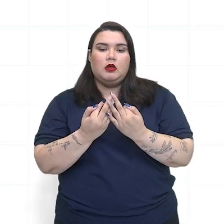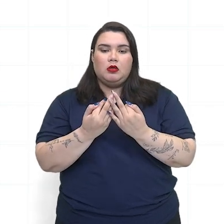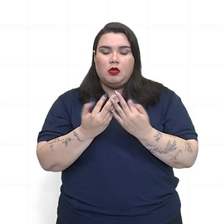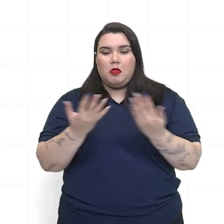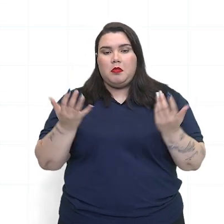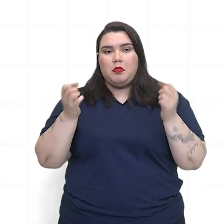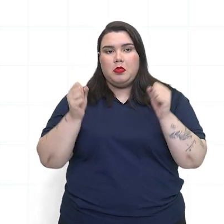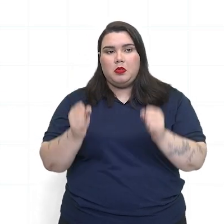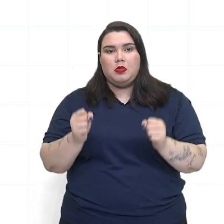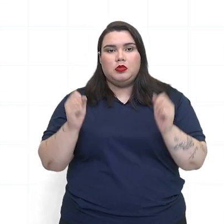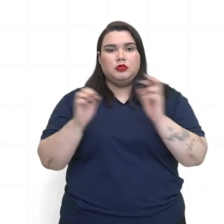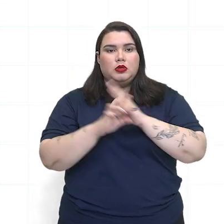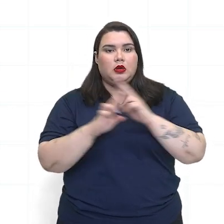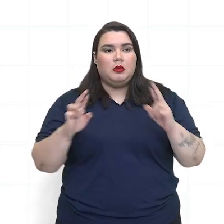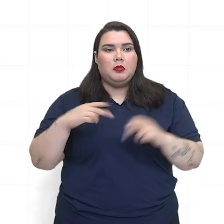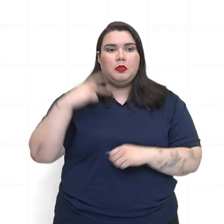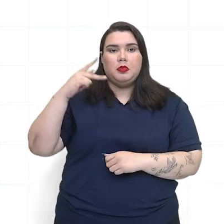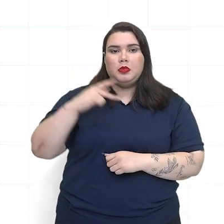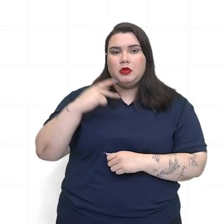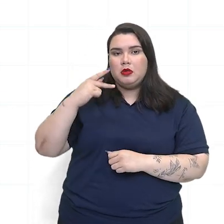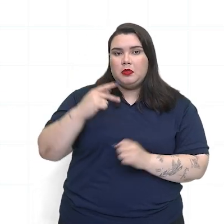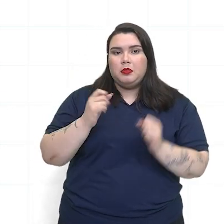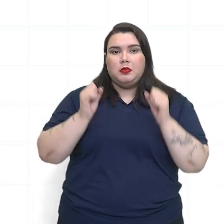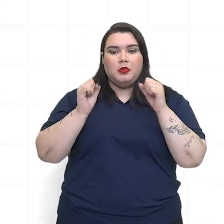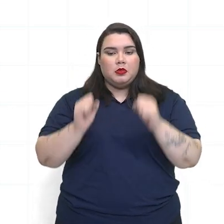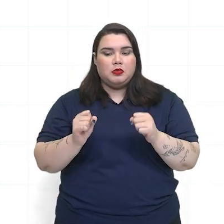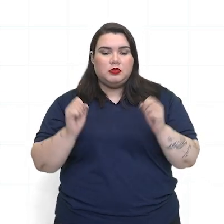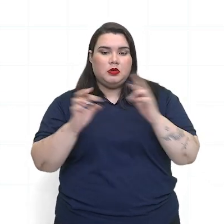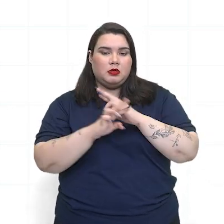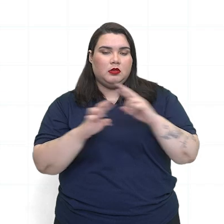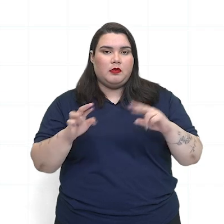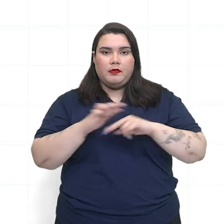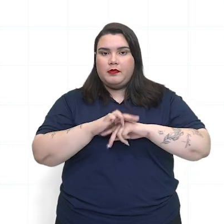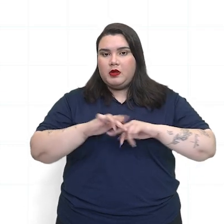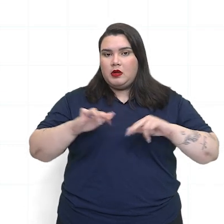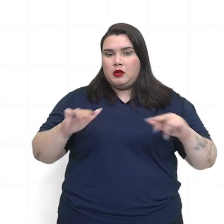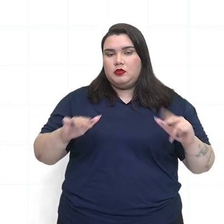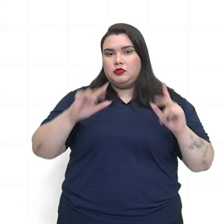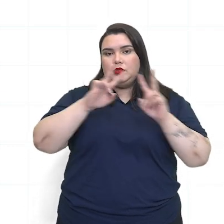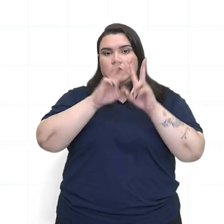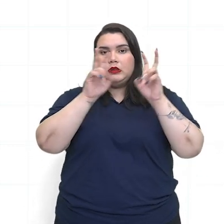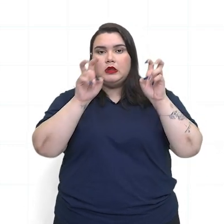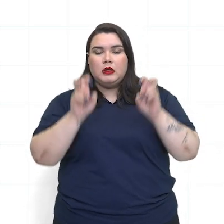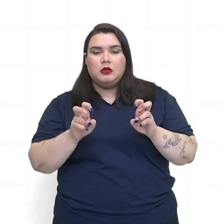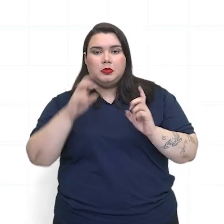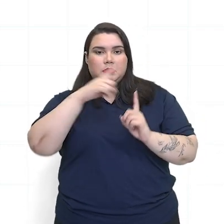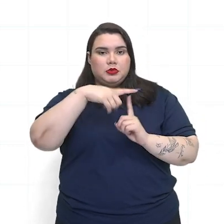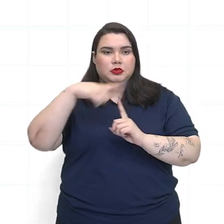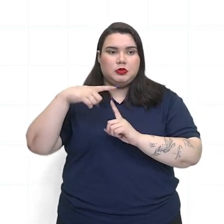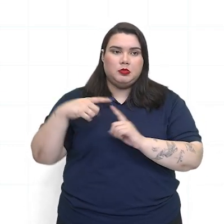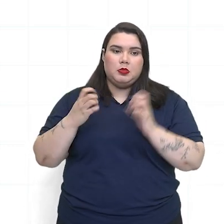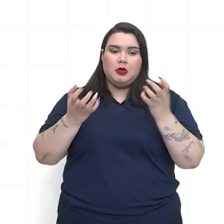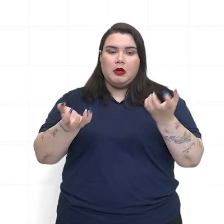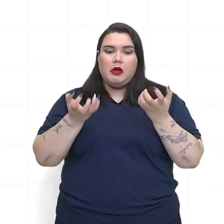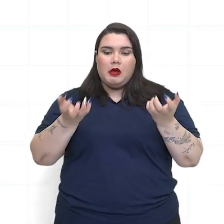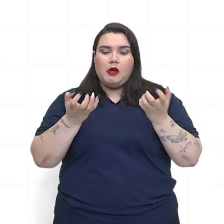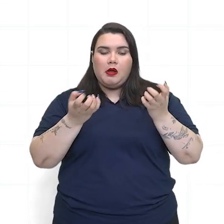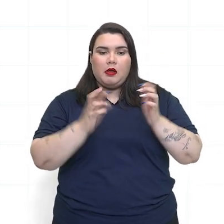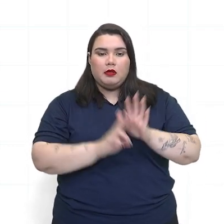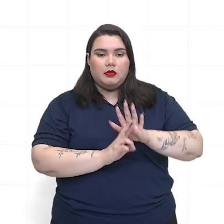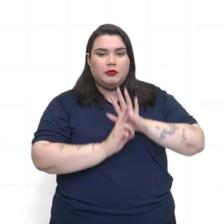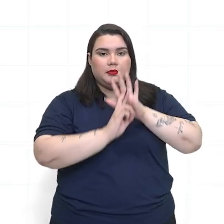familiares, pode ser um tema sobre política, pode ser um tema de várias outras coisas que se queira,